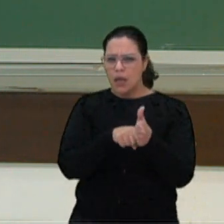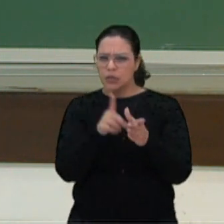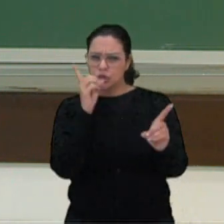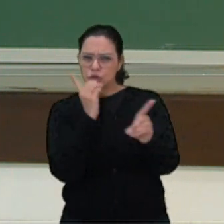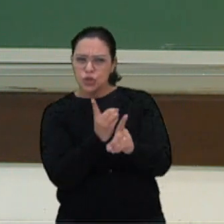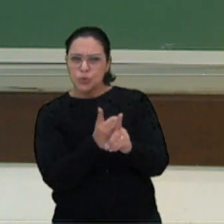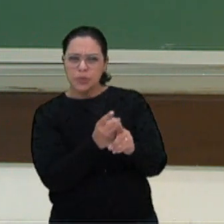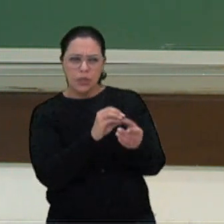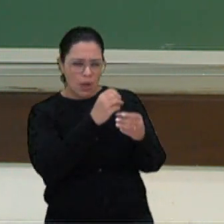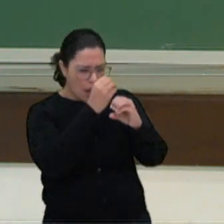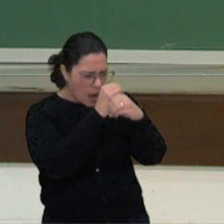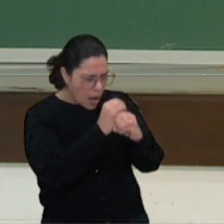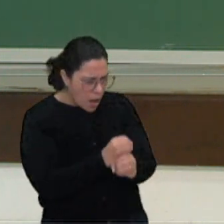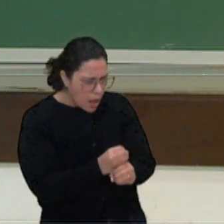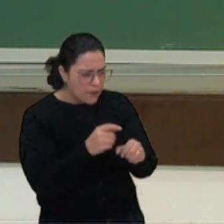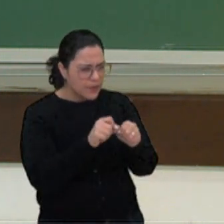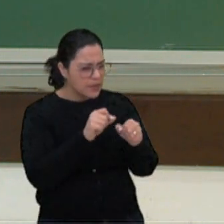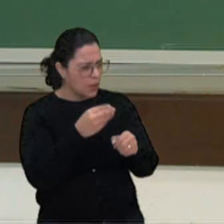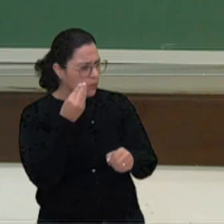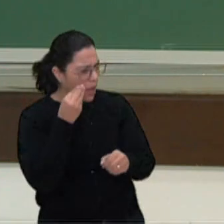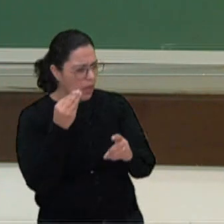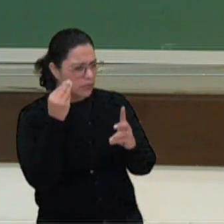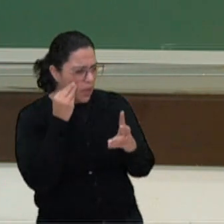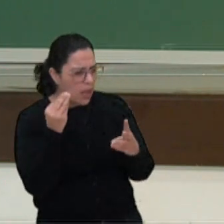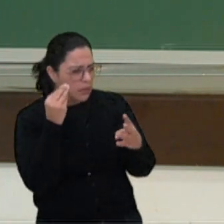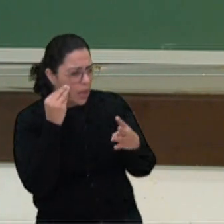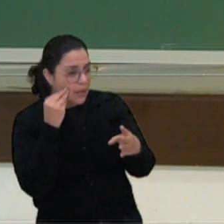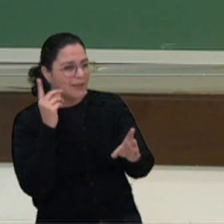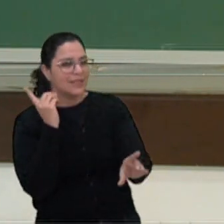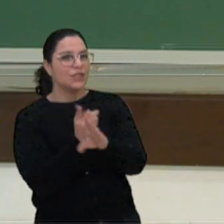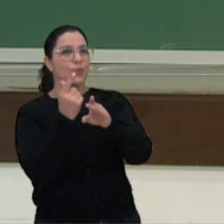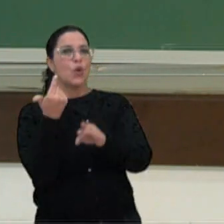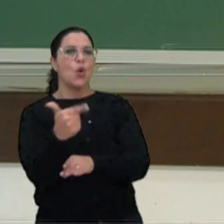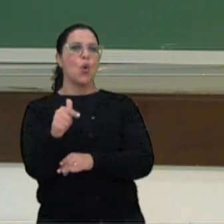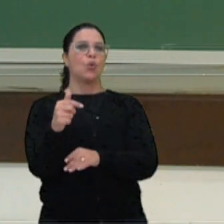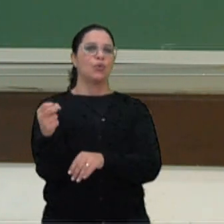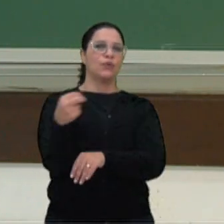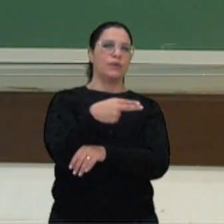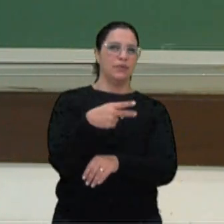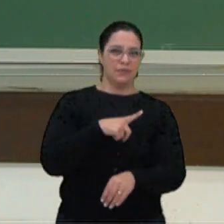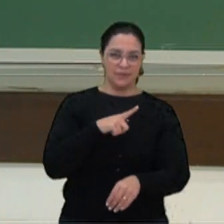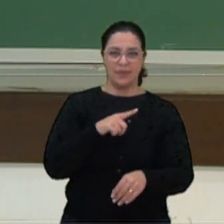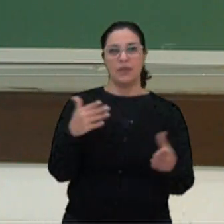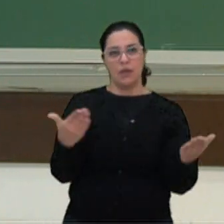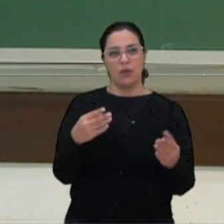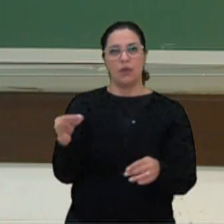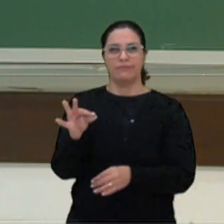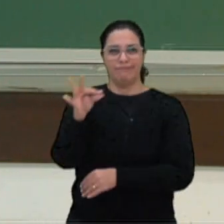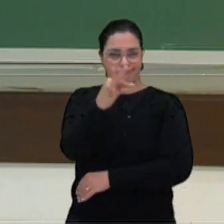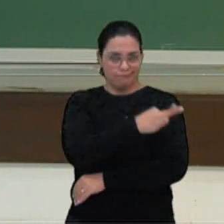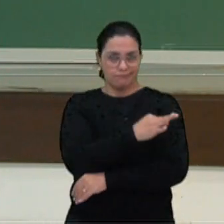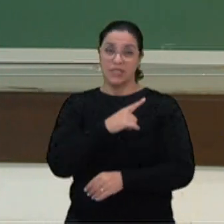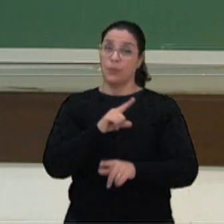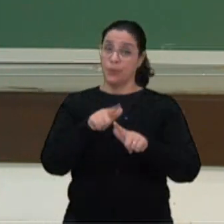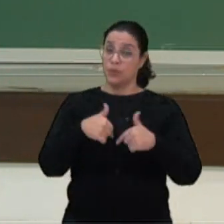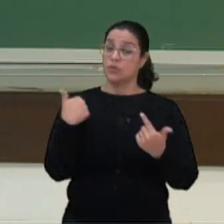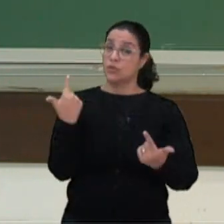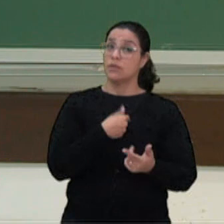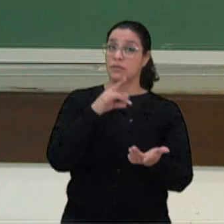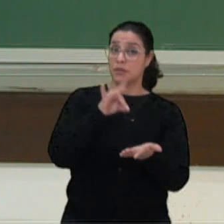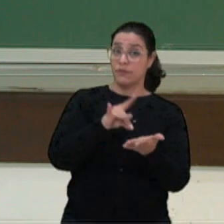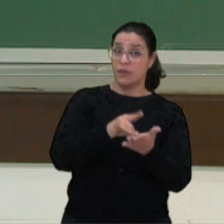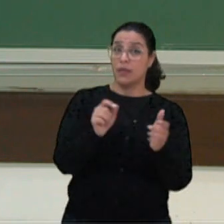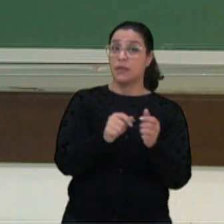apresentavam sintomas, fizeram lá para dengue, para chikungunya e não era. Aí foram descobrir que tem mais um vírus que está sendo transmitido pelo Aedes. Tá? Então, na verdade,